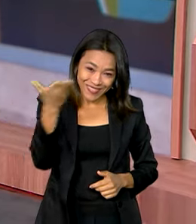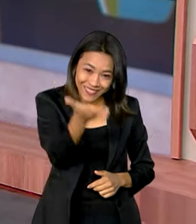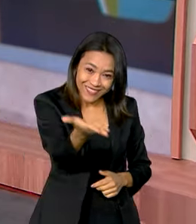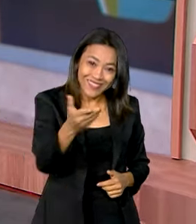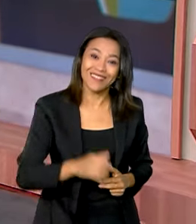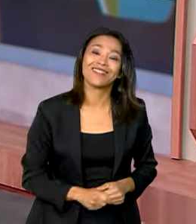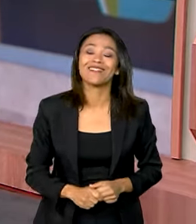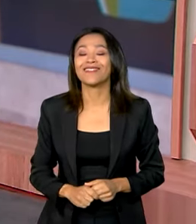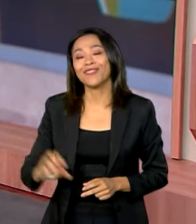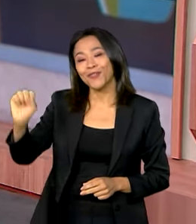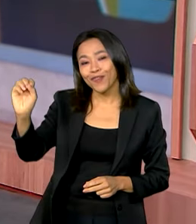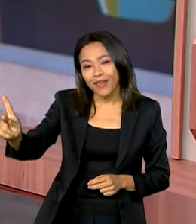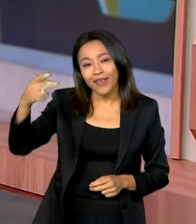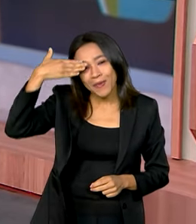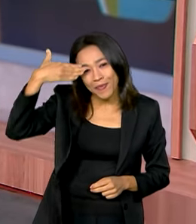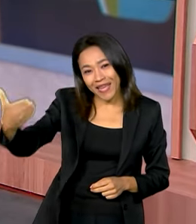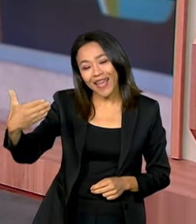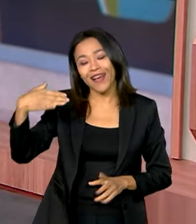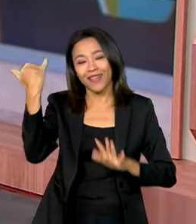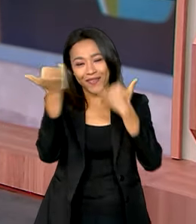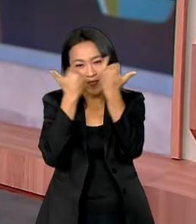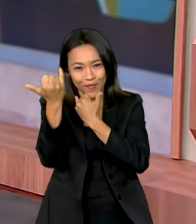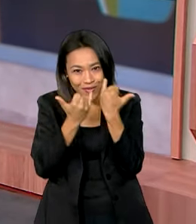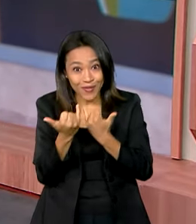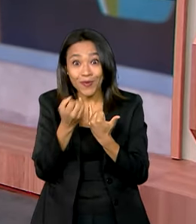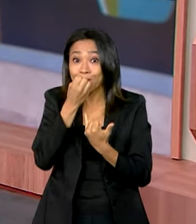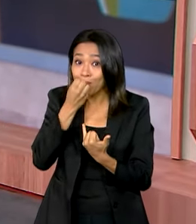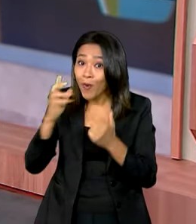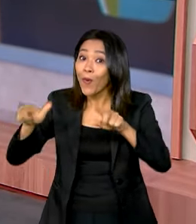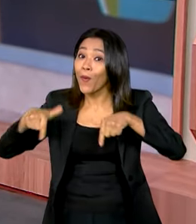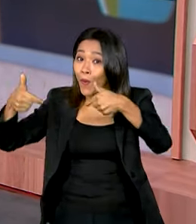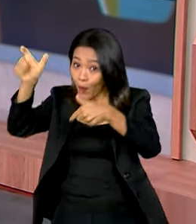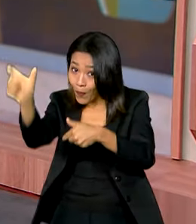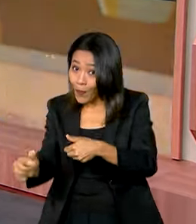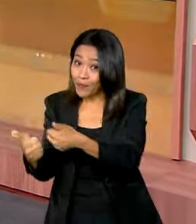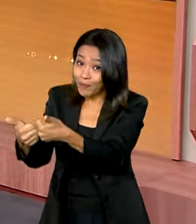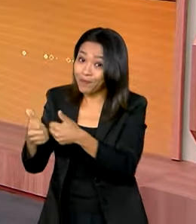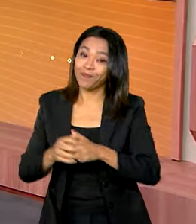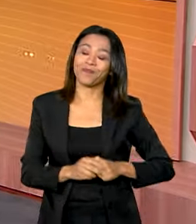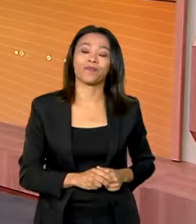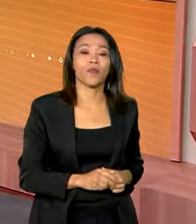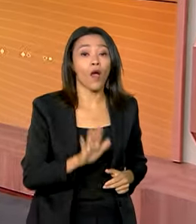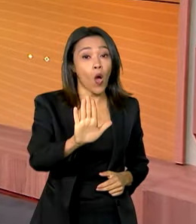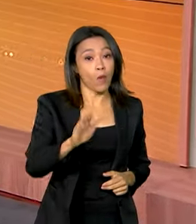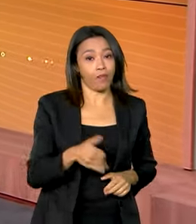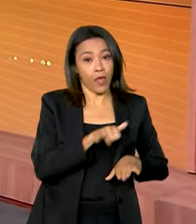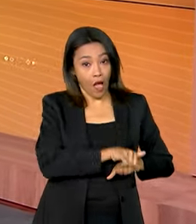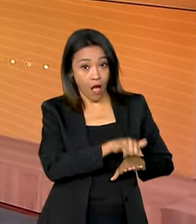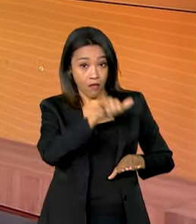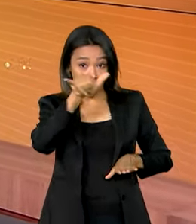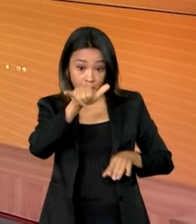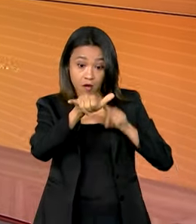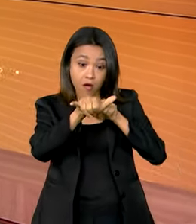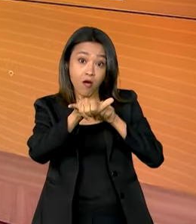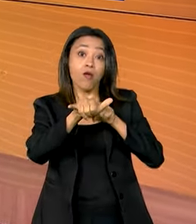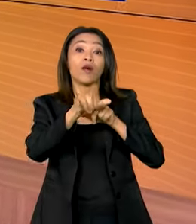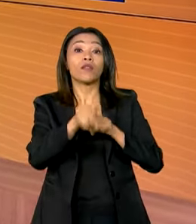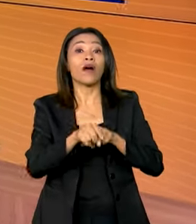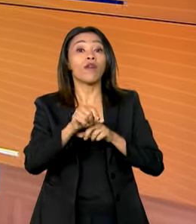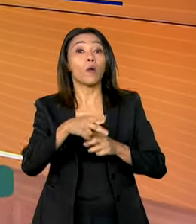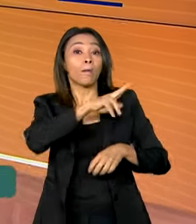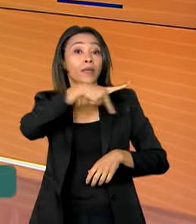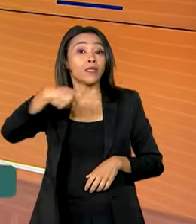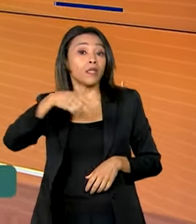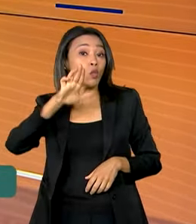estúdio Ok Jéssica obrigada pelas informações bom trabalho para você olha o avião que trazia o presidente Lula de volta ao